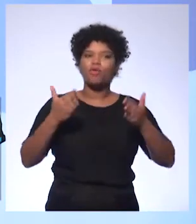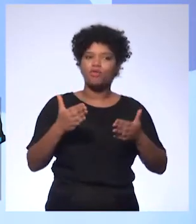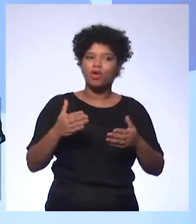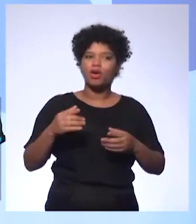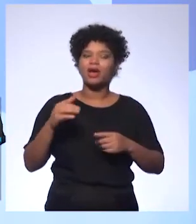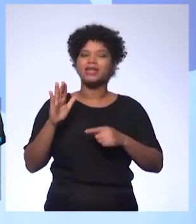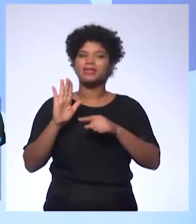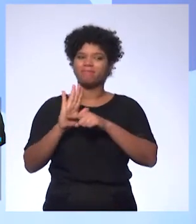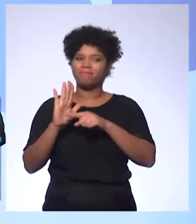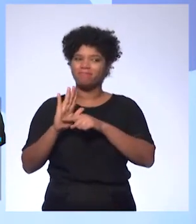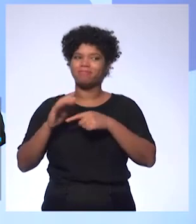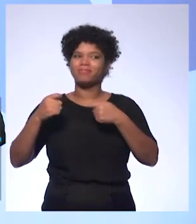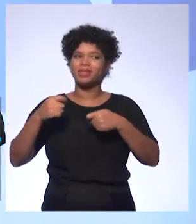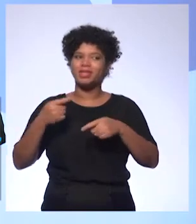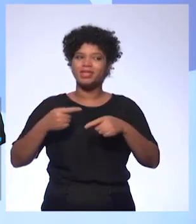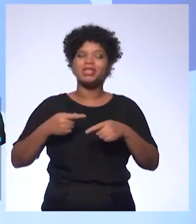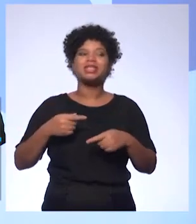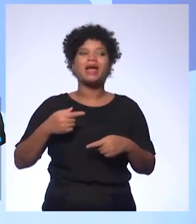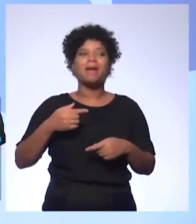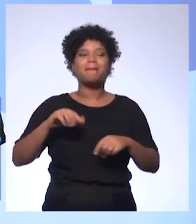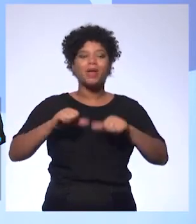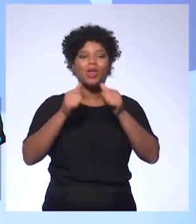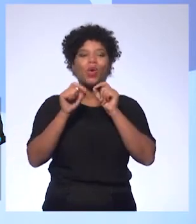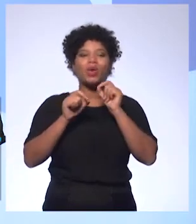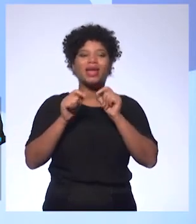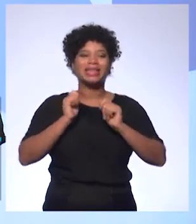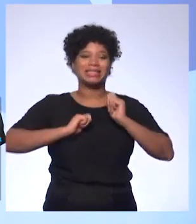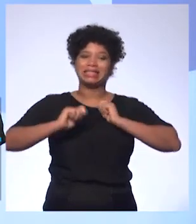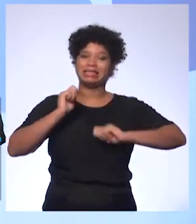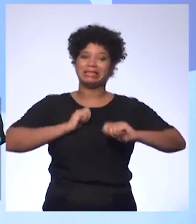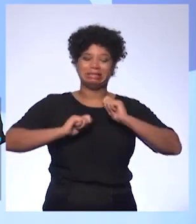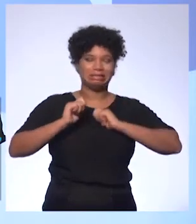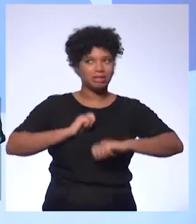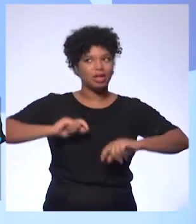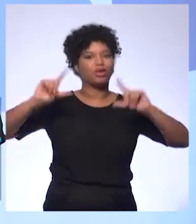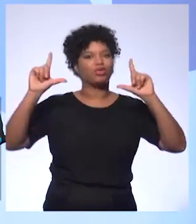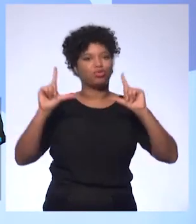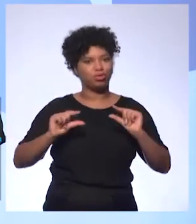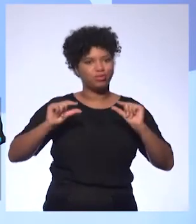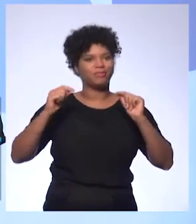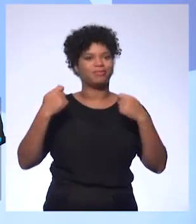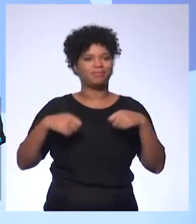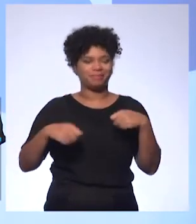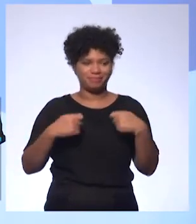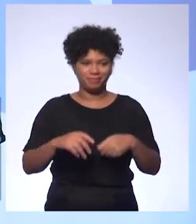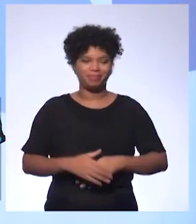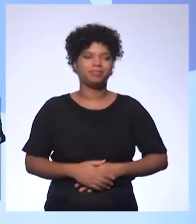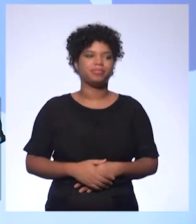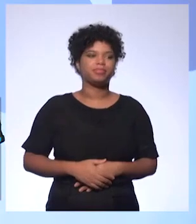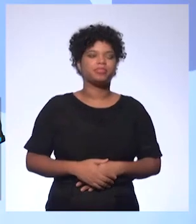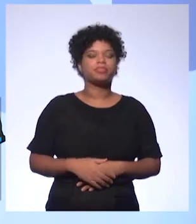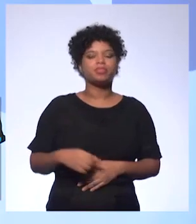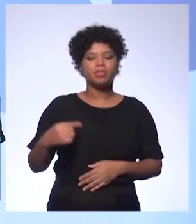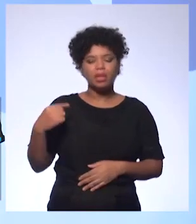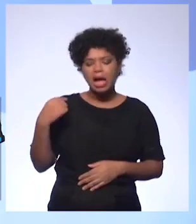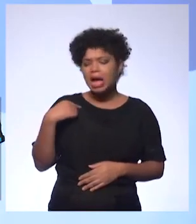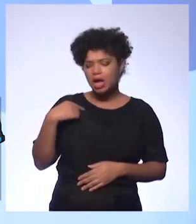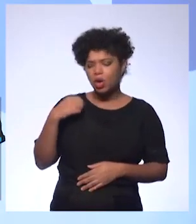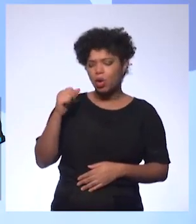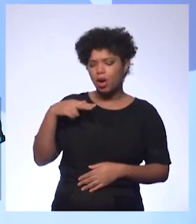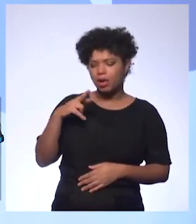a ansiedade. Professora Maria Rosa, muito aprendizado com as tecnologias, mas ainda muito a